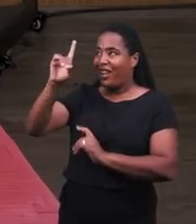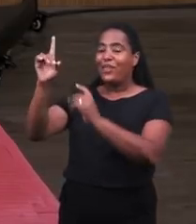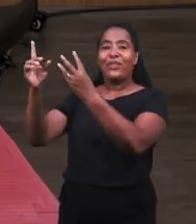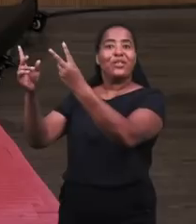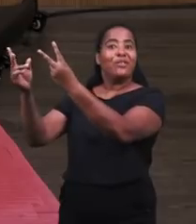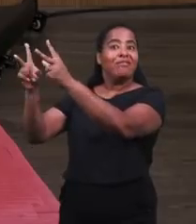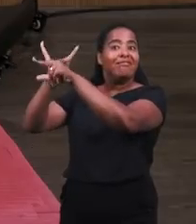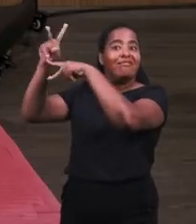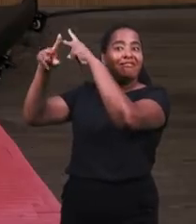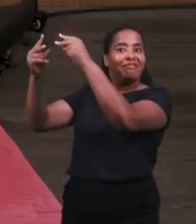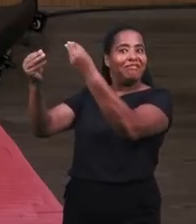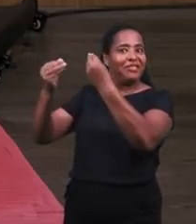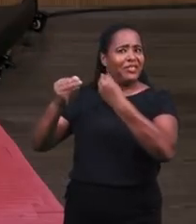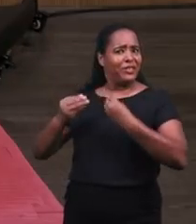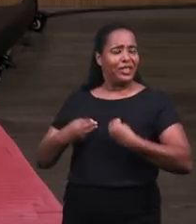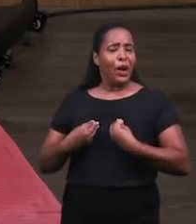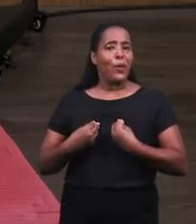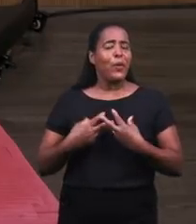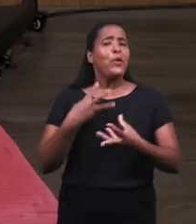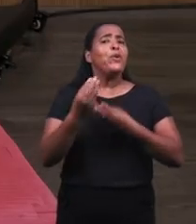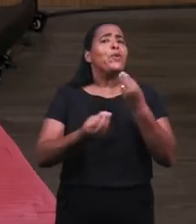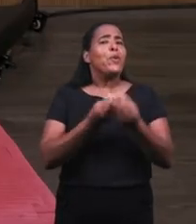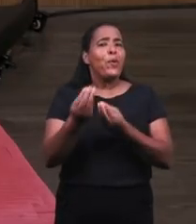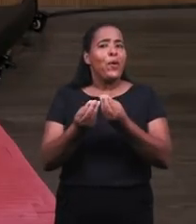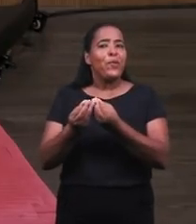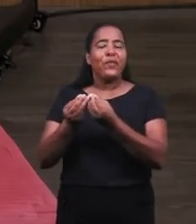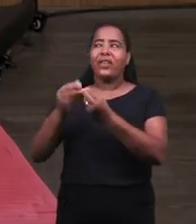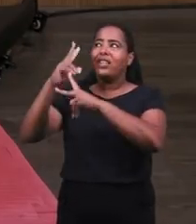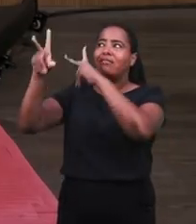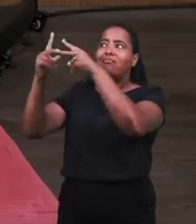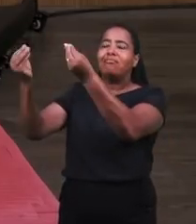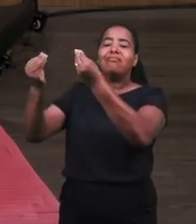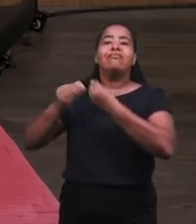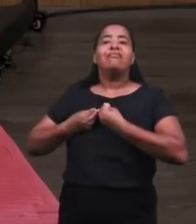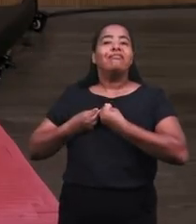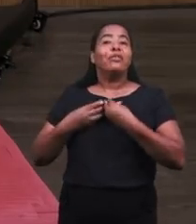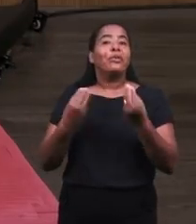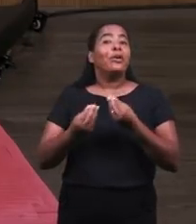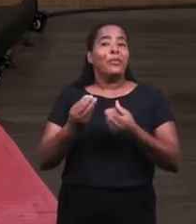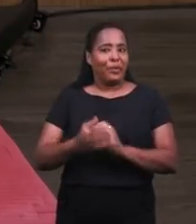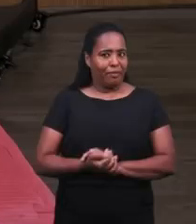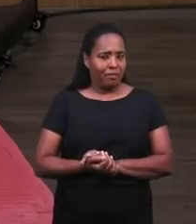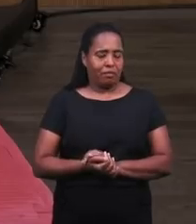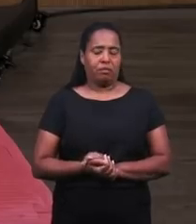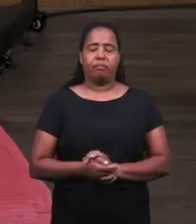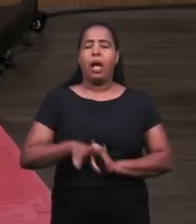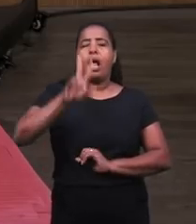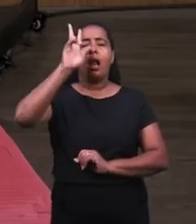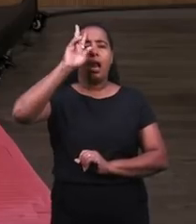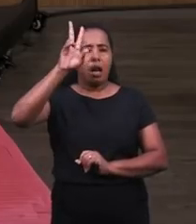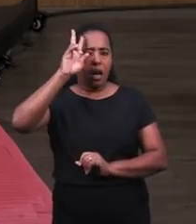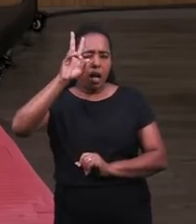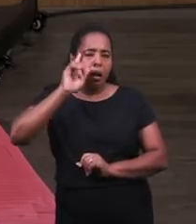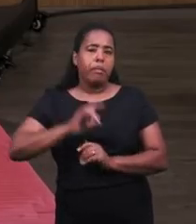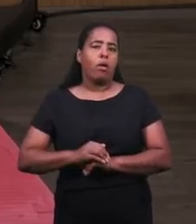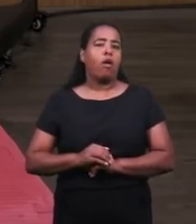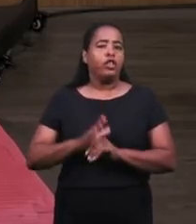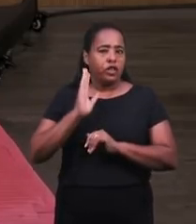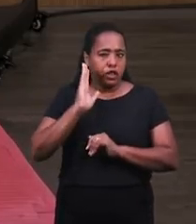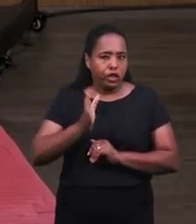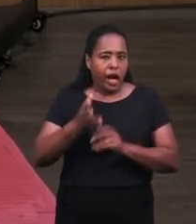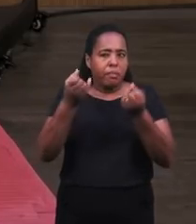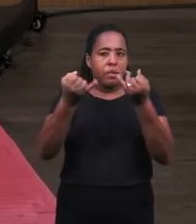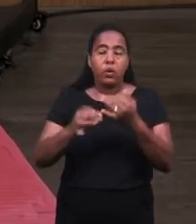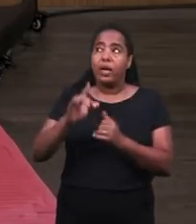deu. Então vamos ver como é que nós ganhamos este presente? Olha só, quando Deus criou os céus, a